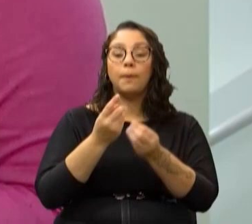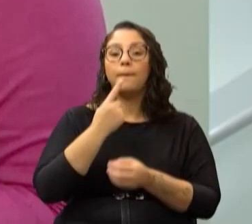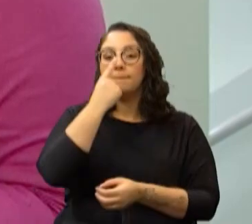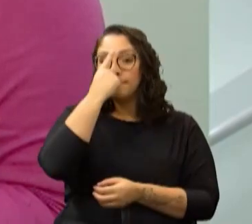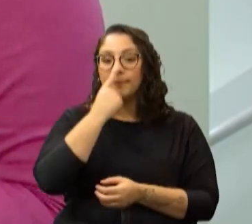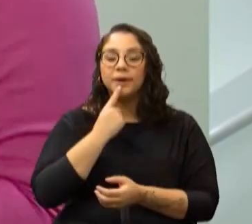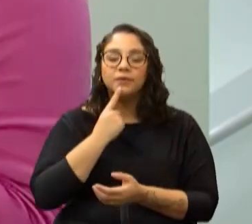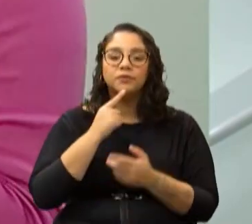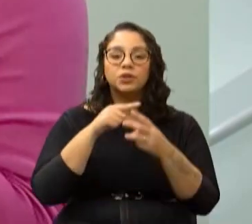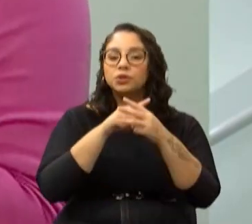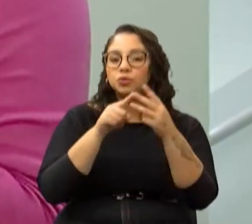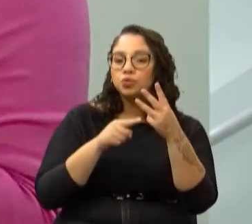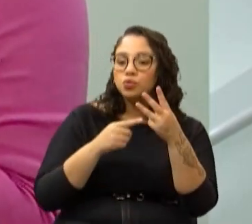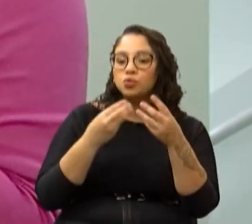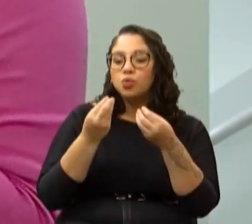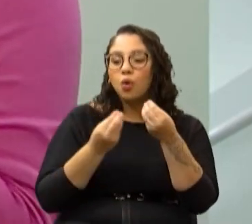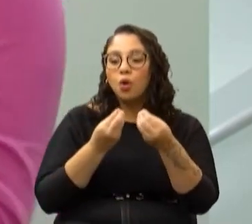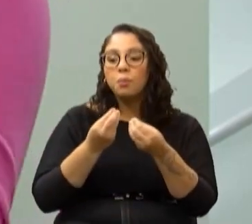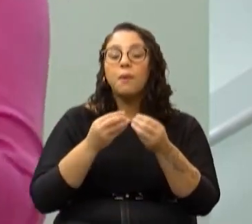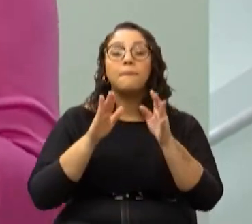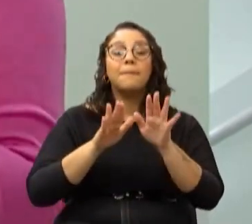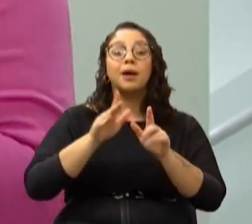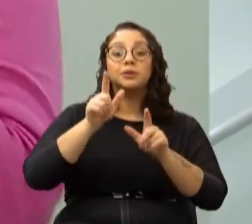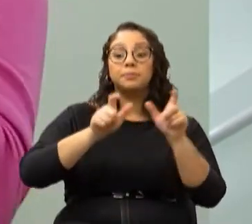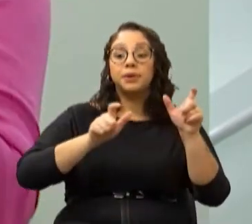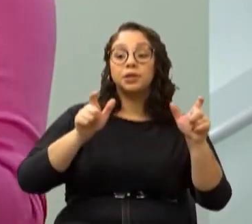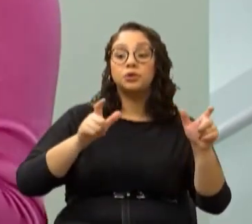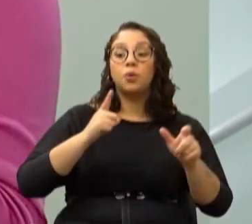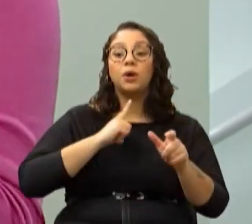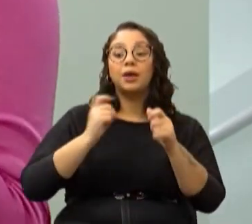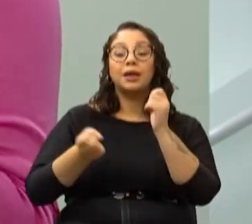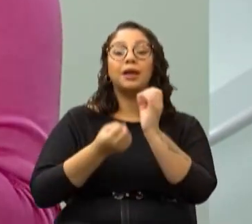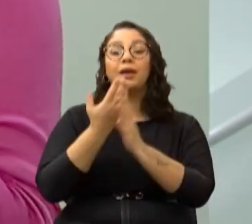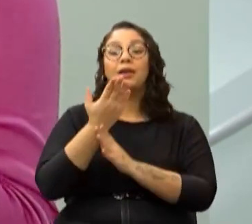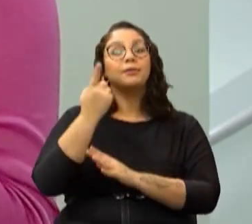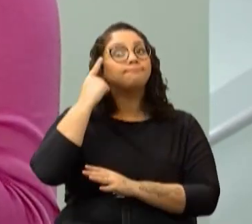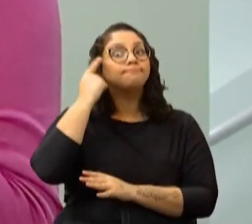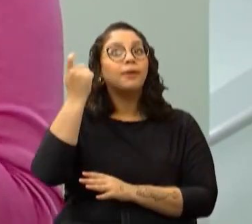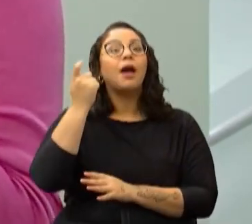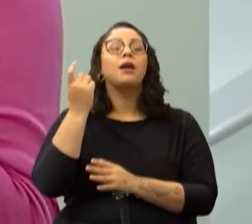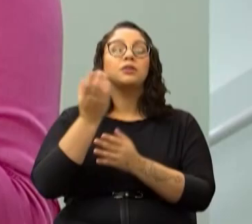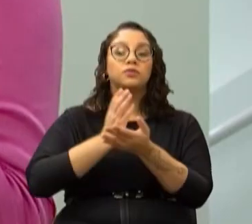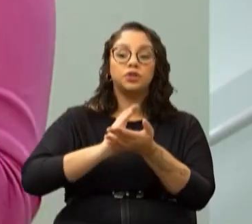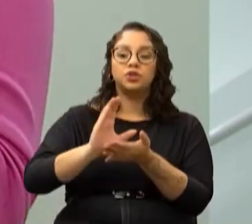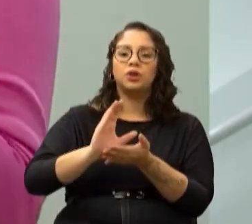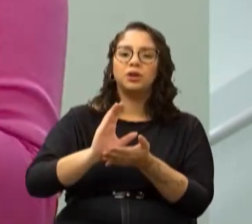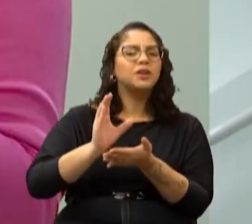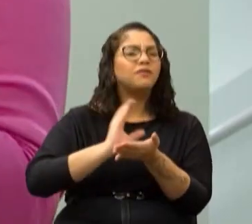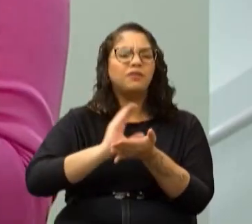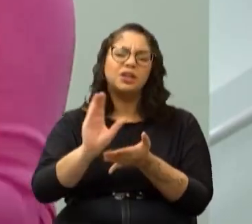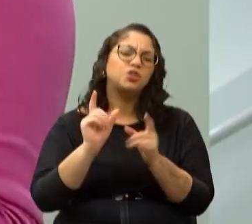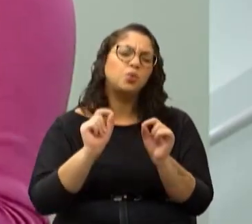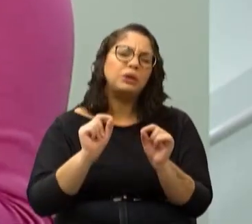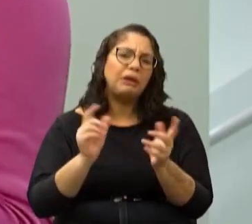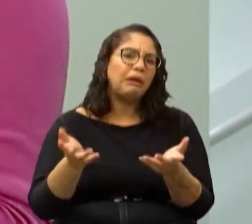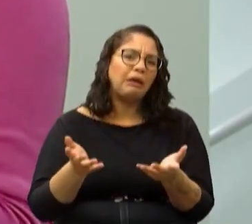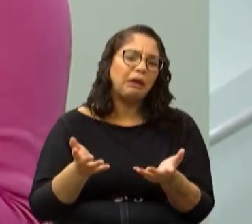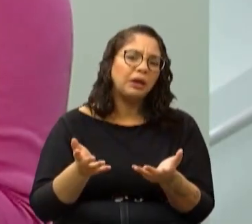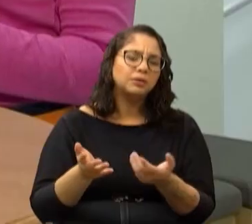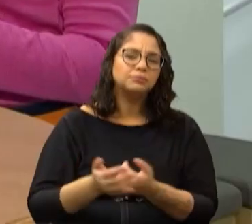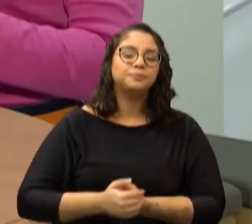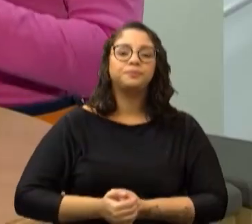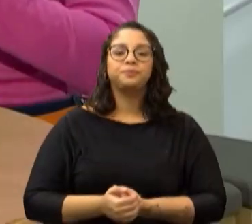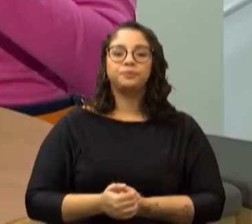sobre os perfis, mas a pessoa cria essa coisa de querer investir. Ela investe em quê?